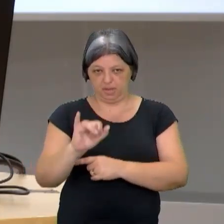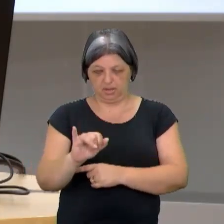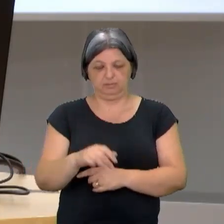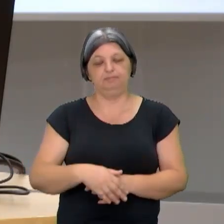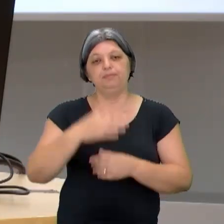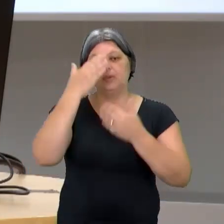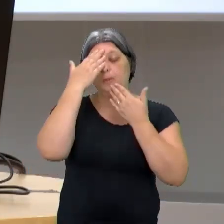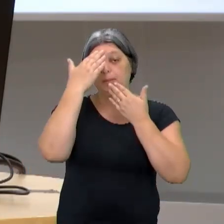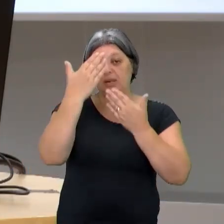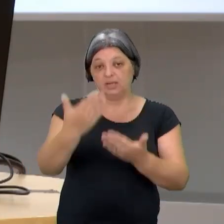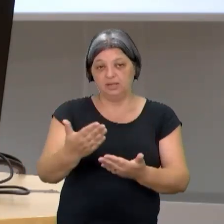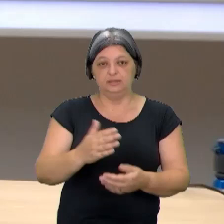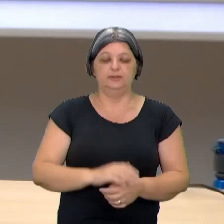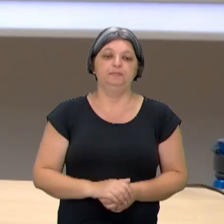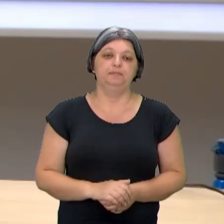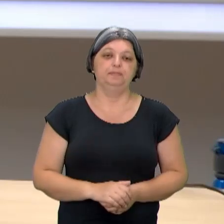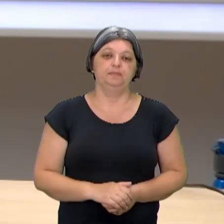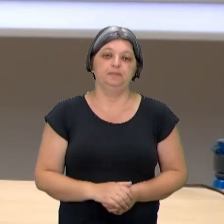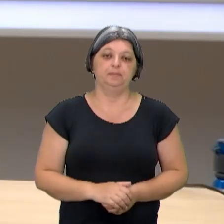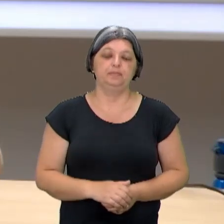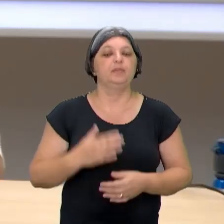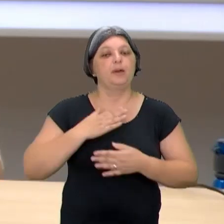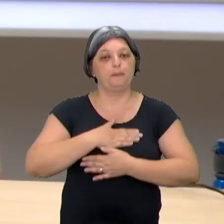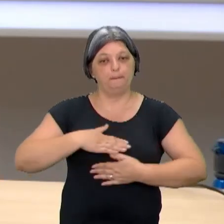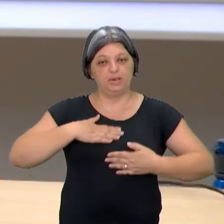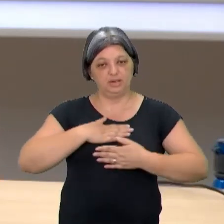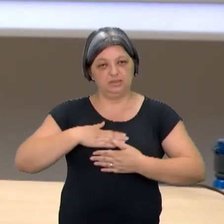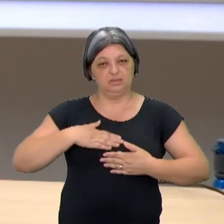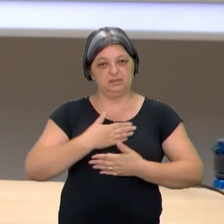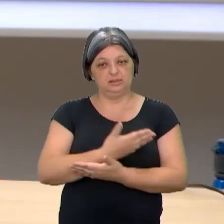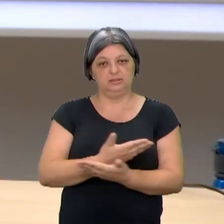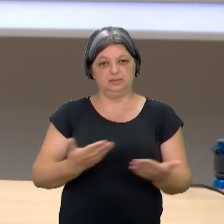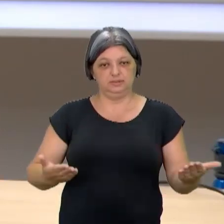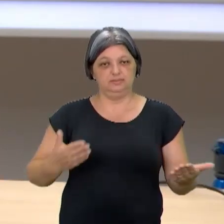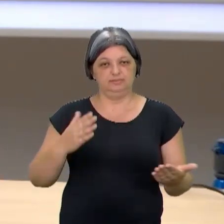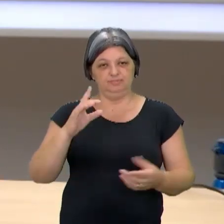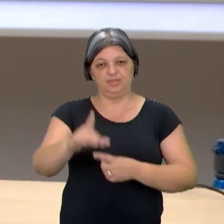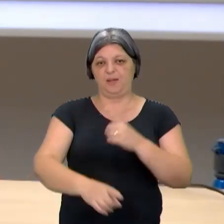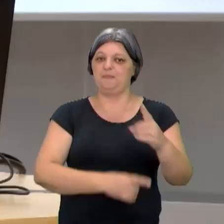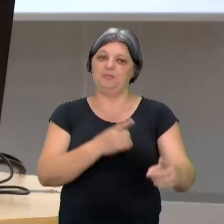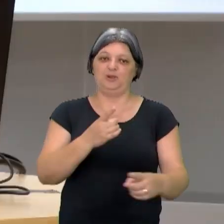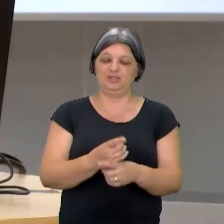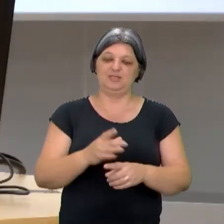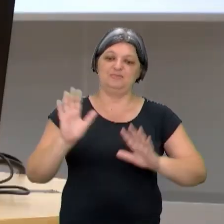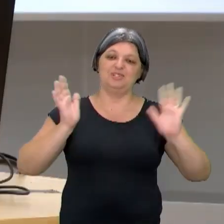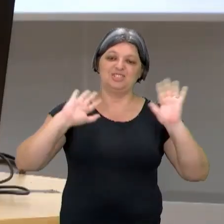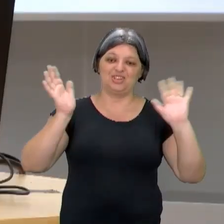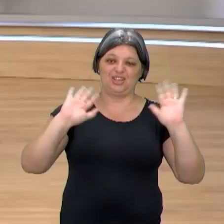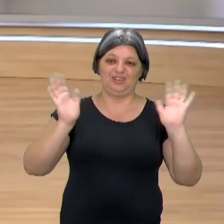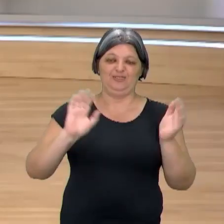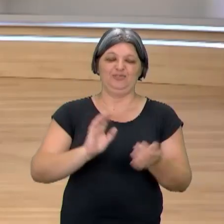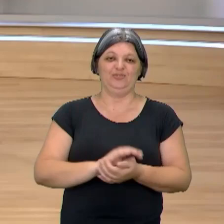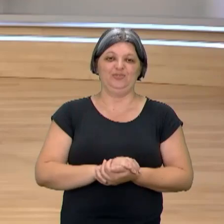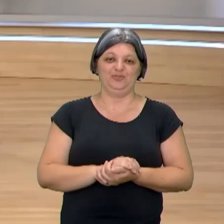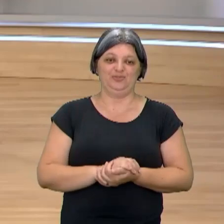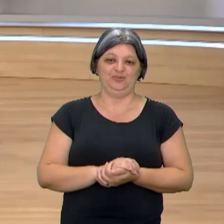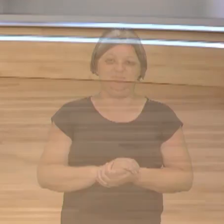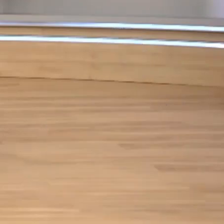Muito obrigada, Débora. Foi um prazer estar com todos vocês e até a próxima. Até, tchau, tchau, gente. Tchau.